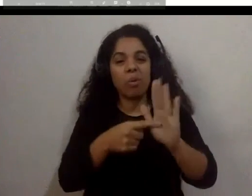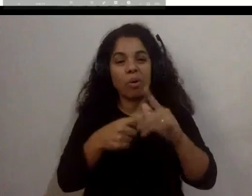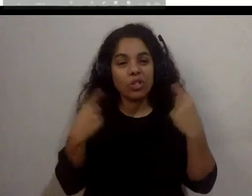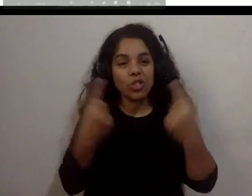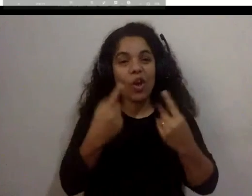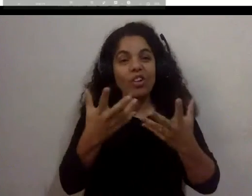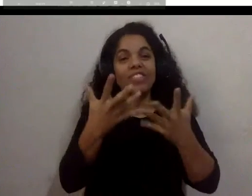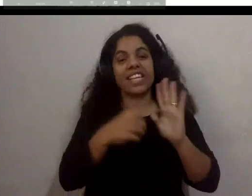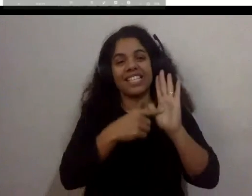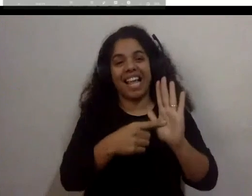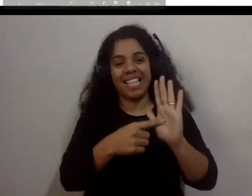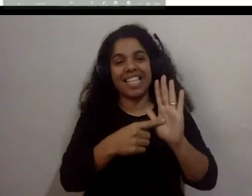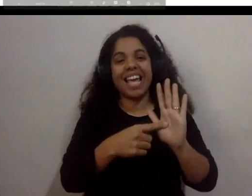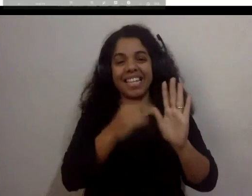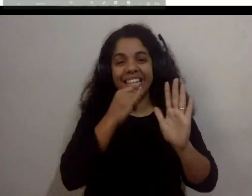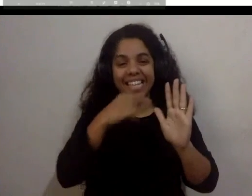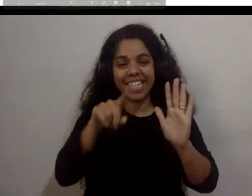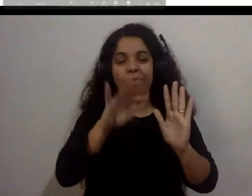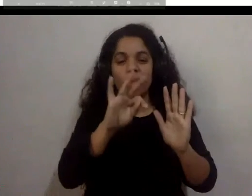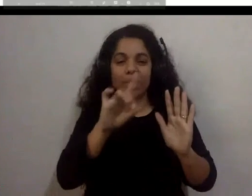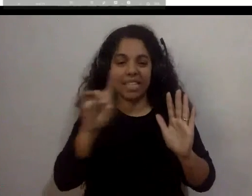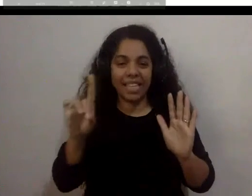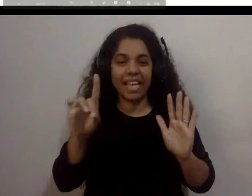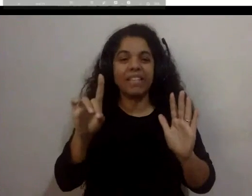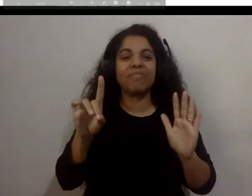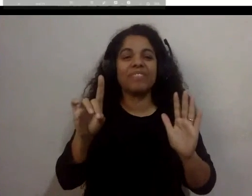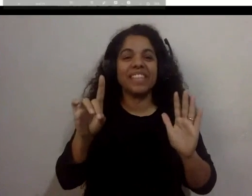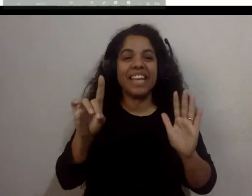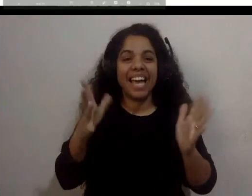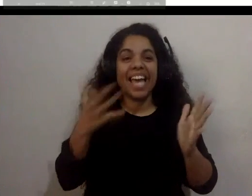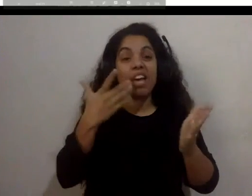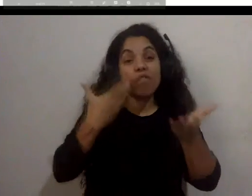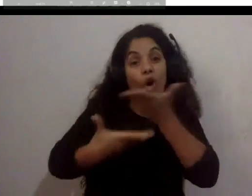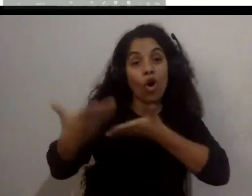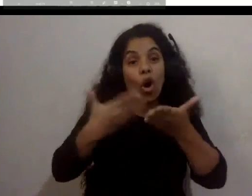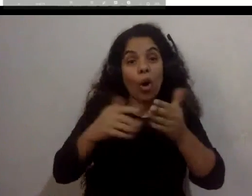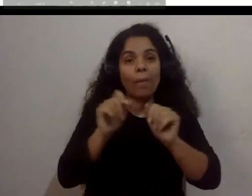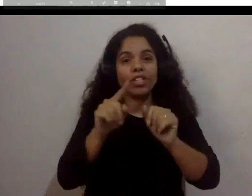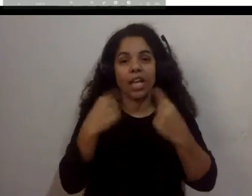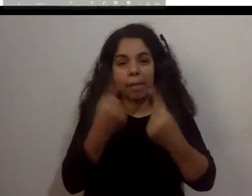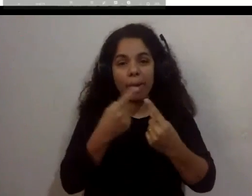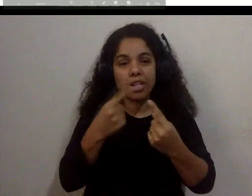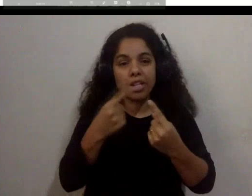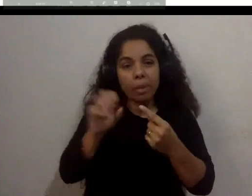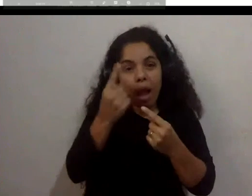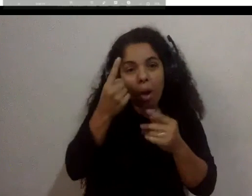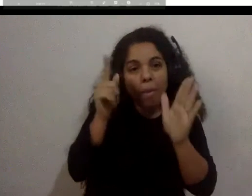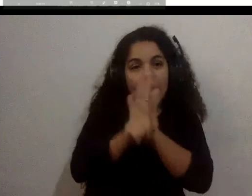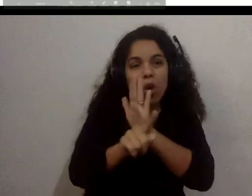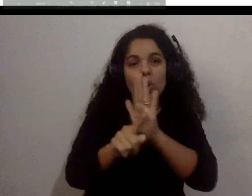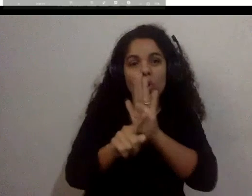que você quis trazer sobre TDD. Eu vou compartilhar aqui para a gente pegar uma